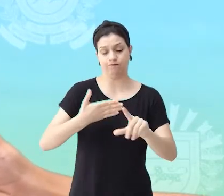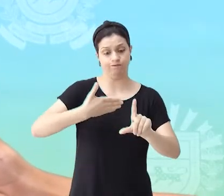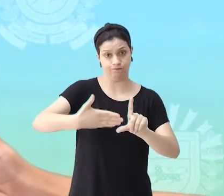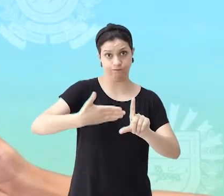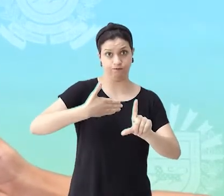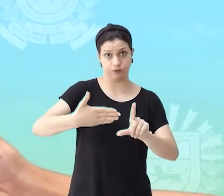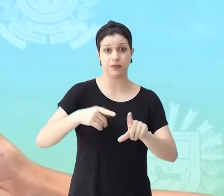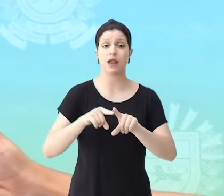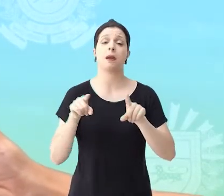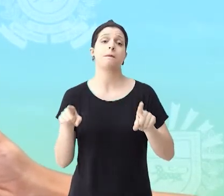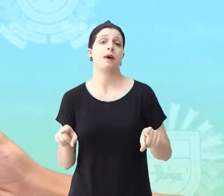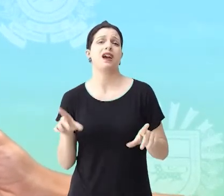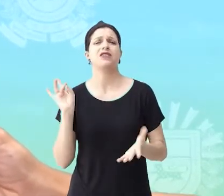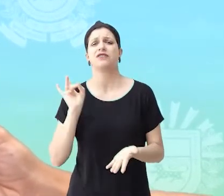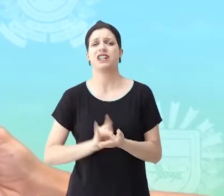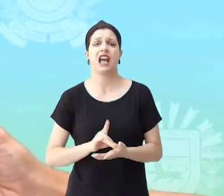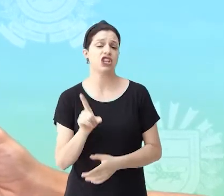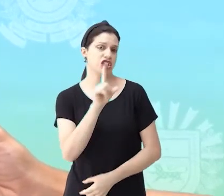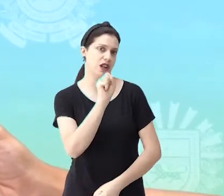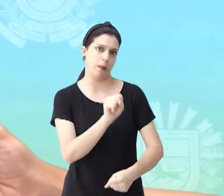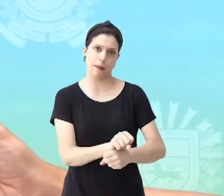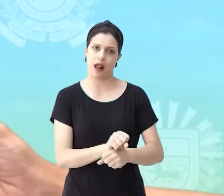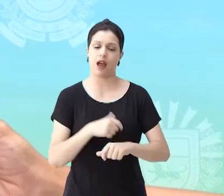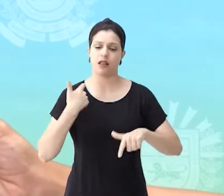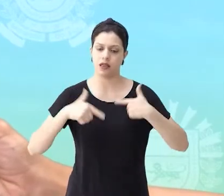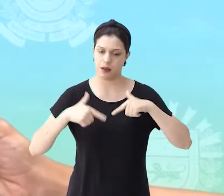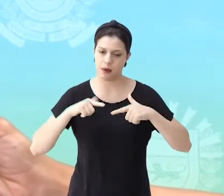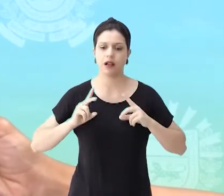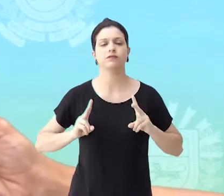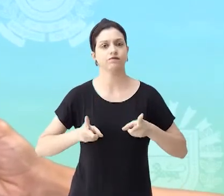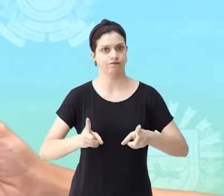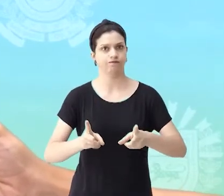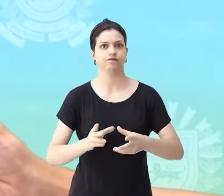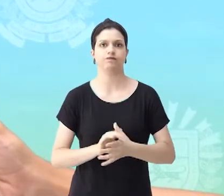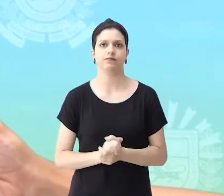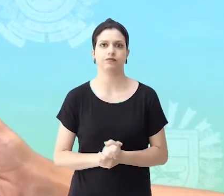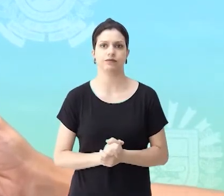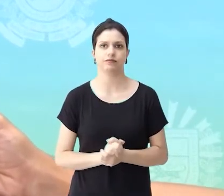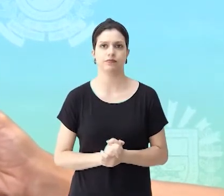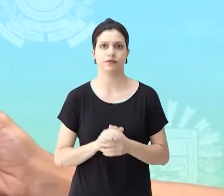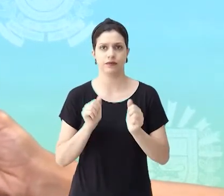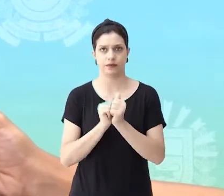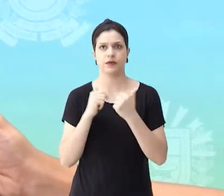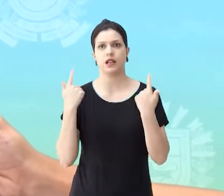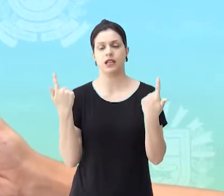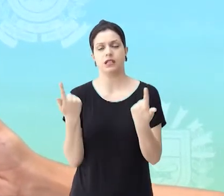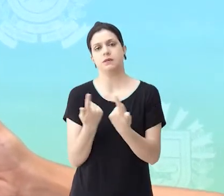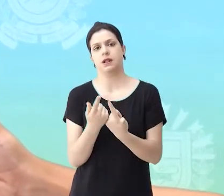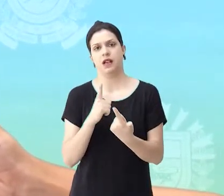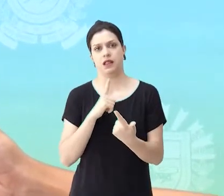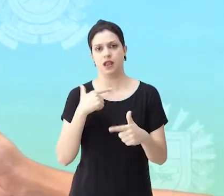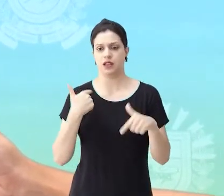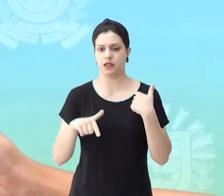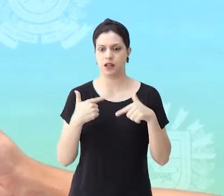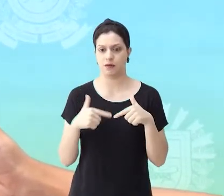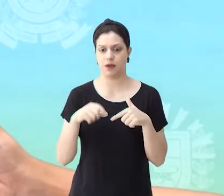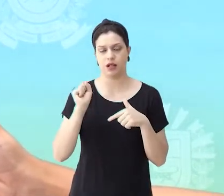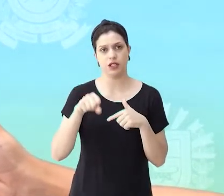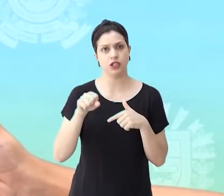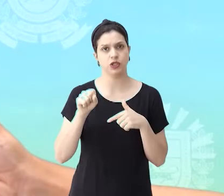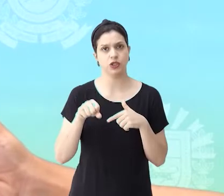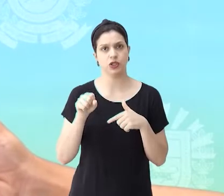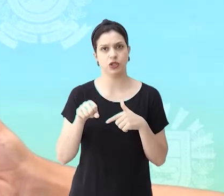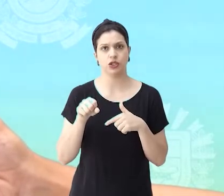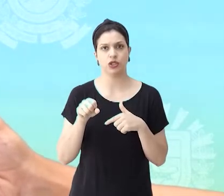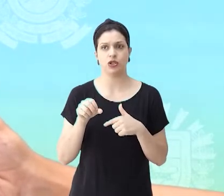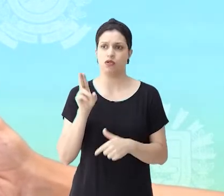online, mas, na verdade, a gente não parou, os trabalhos não pararam e quase que a Assembleia trabalha de